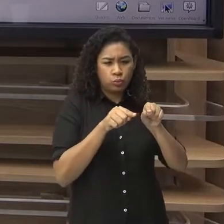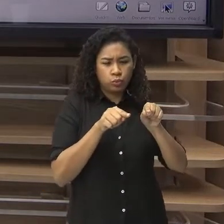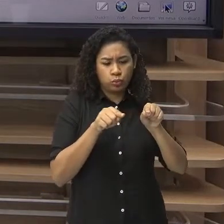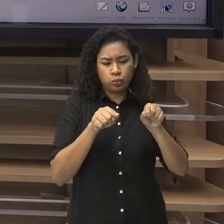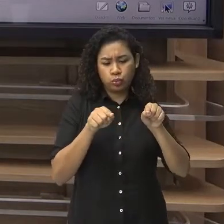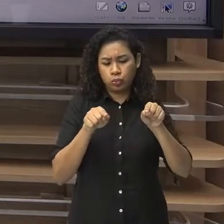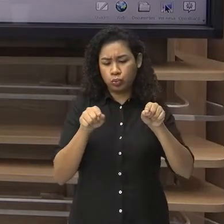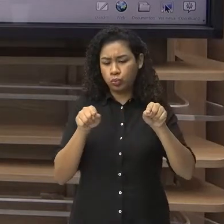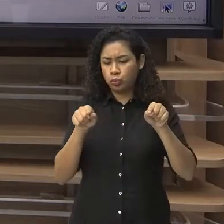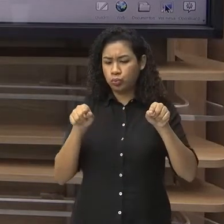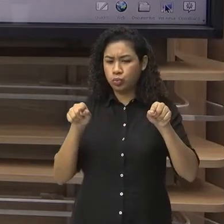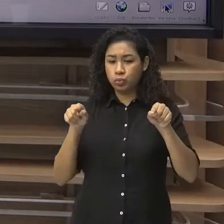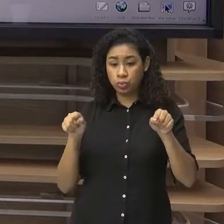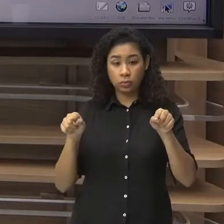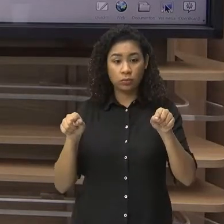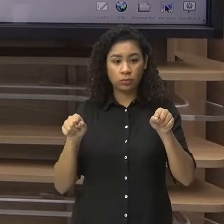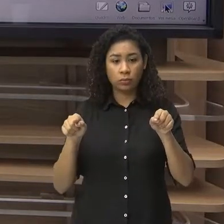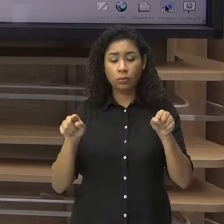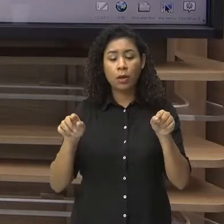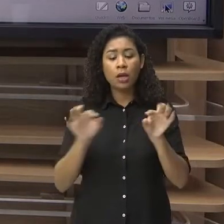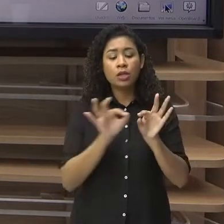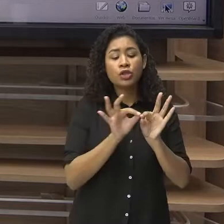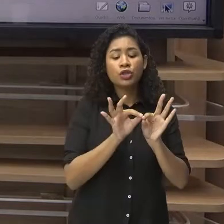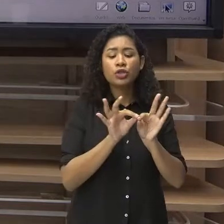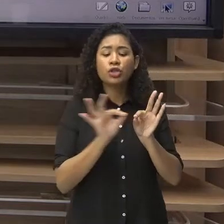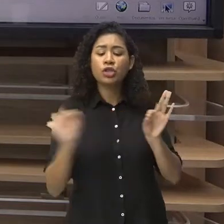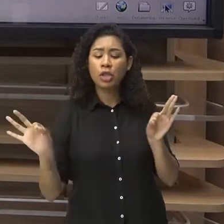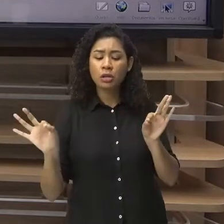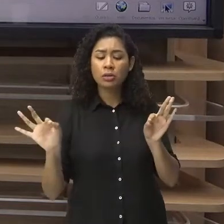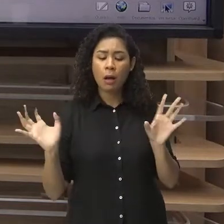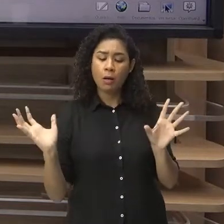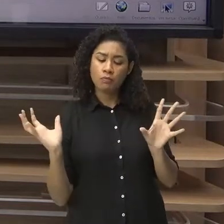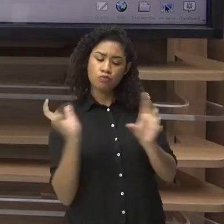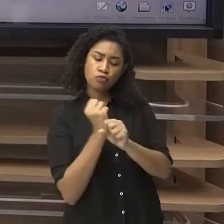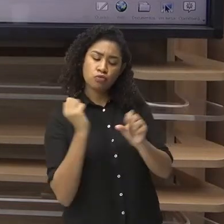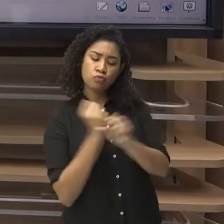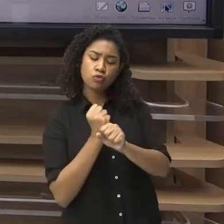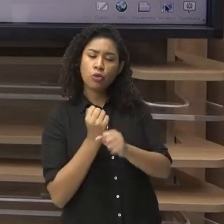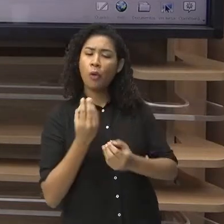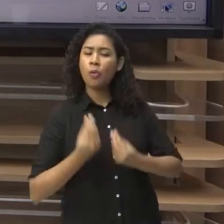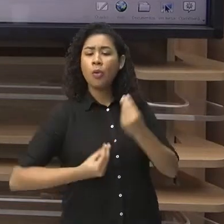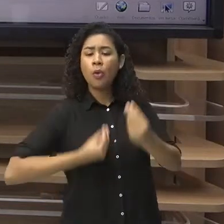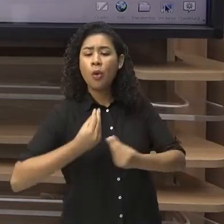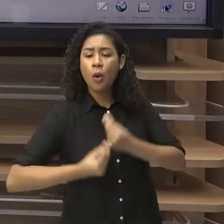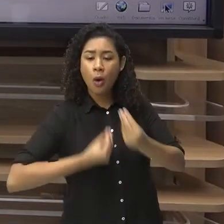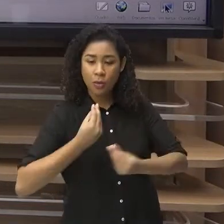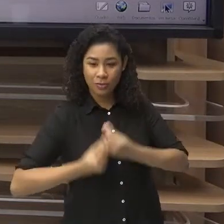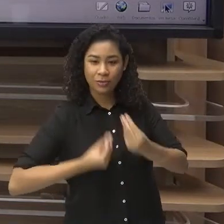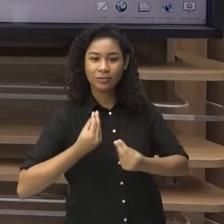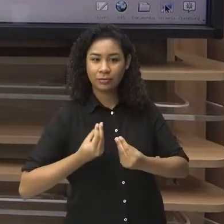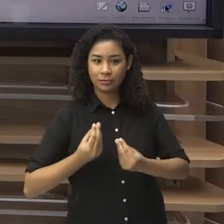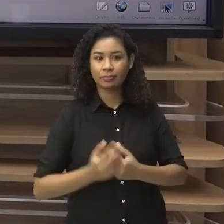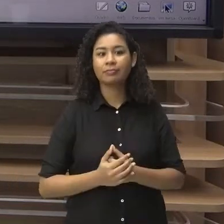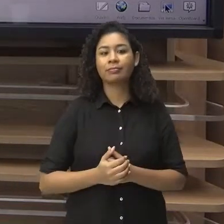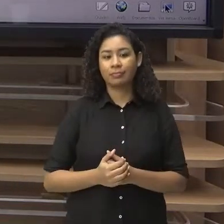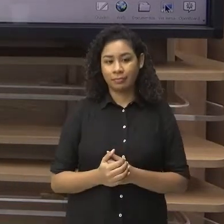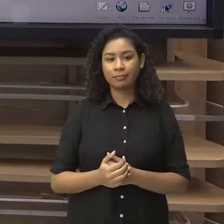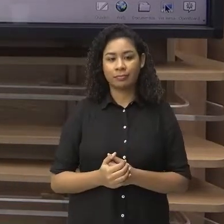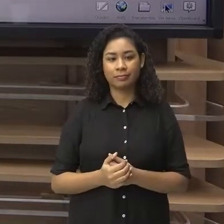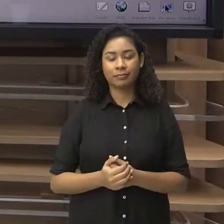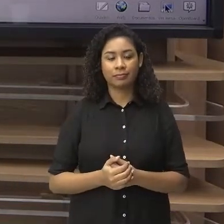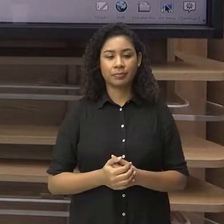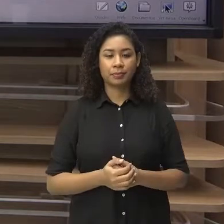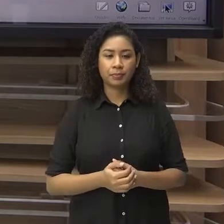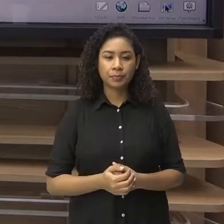tá, a uma reta. Então eu tenho no plano cartesiano, eu tenho um ponto e tenho uma reta passando próximo a